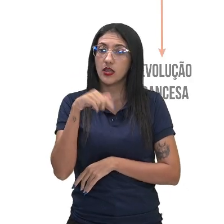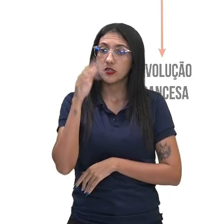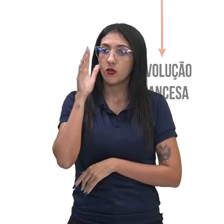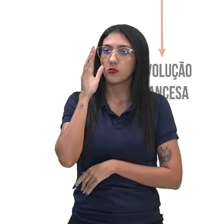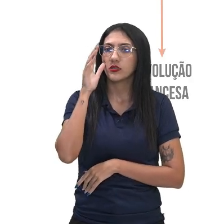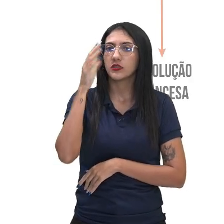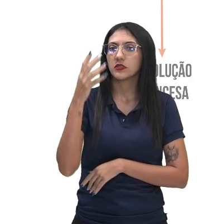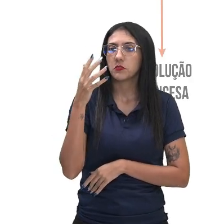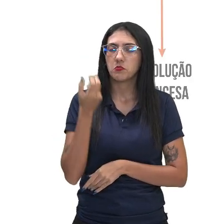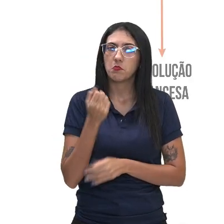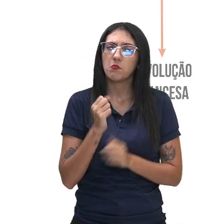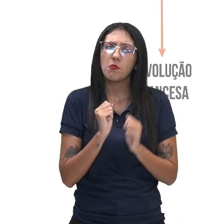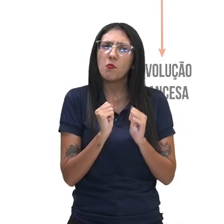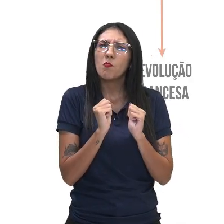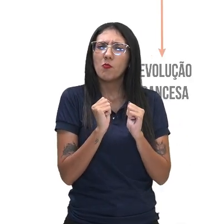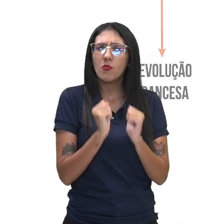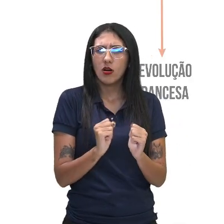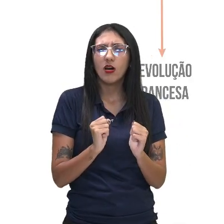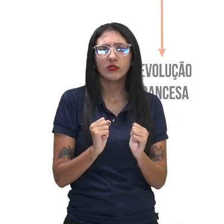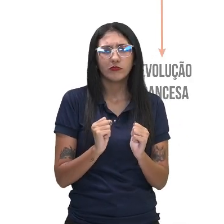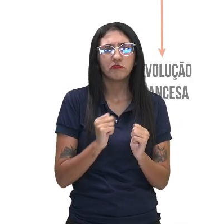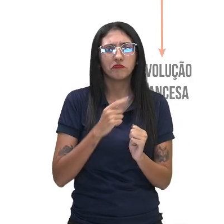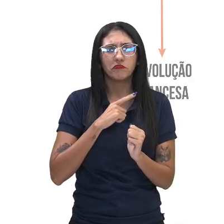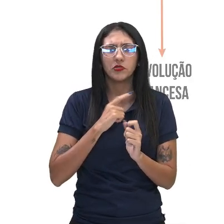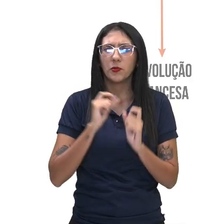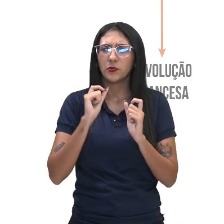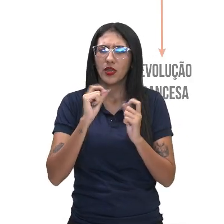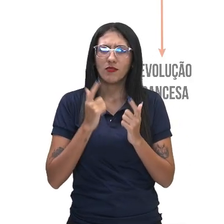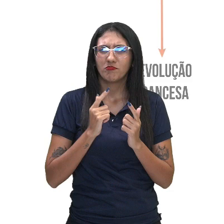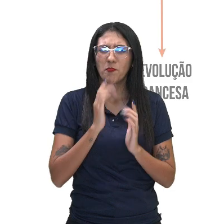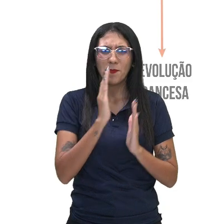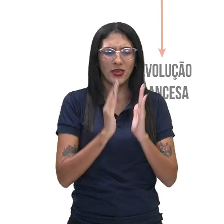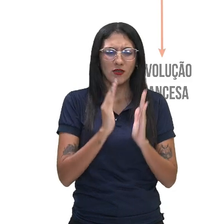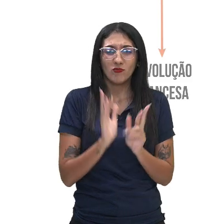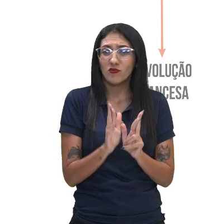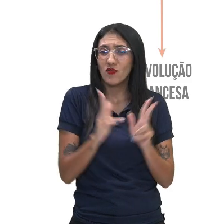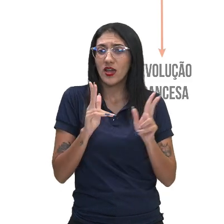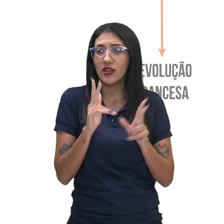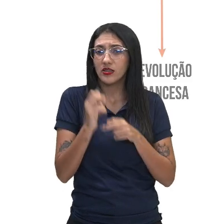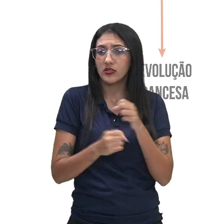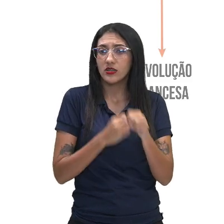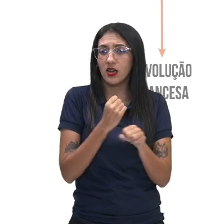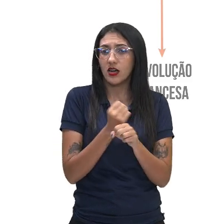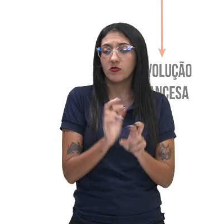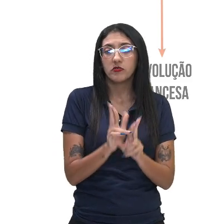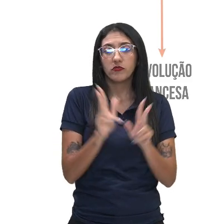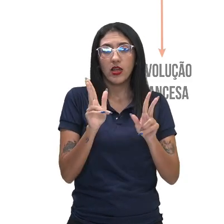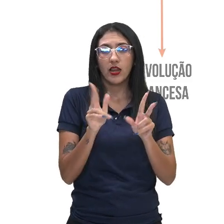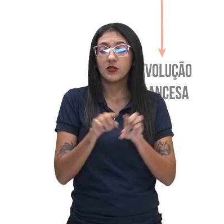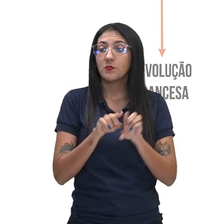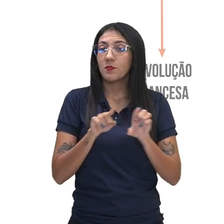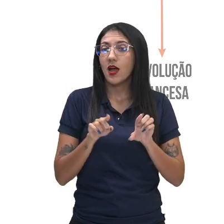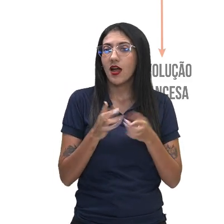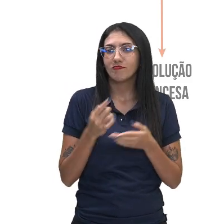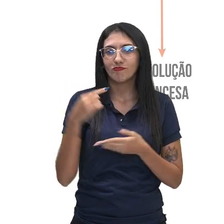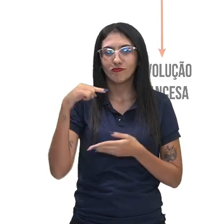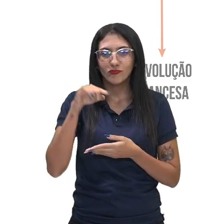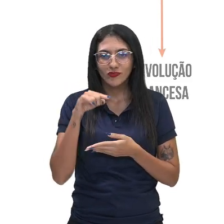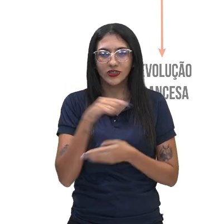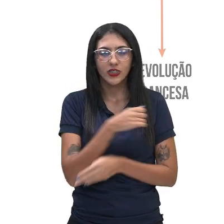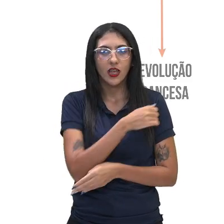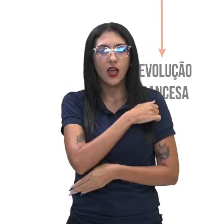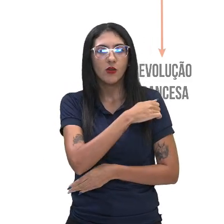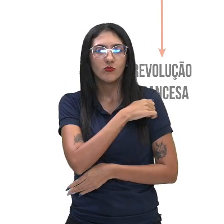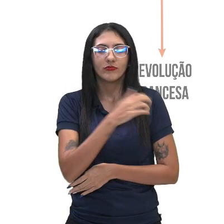ter acontecido em momentos diferentes. Mas você, querido aluno, sabe muito